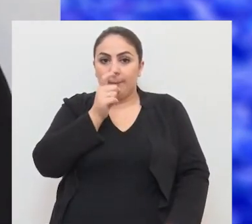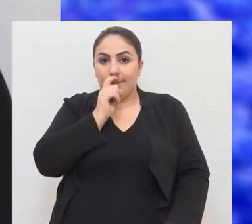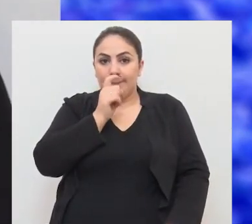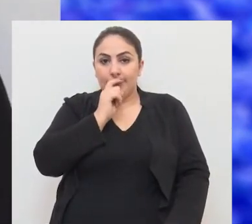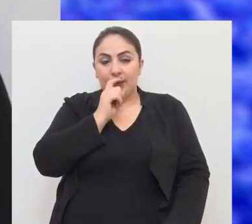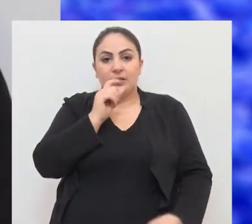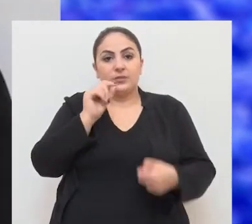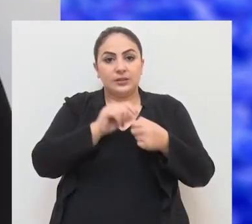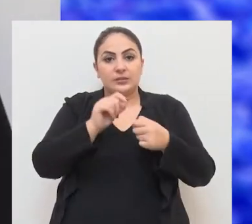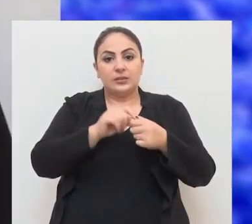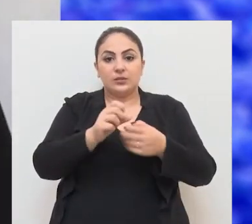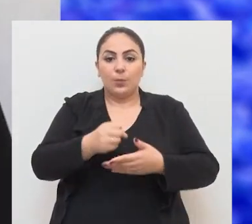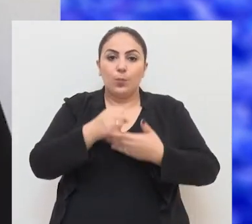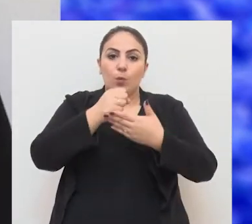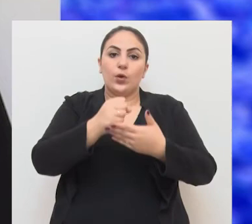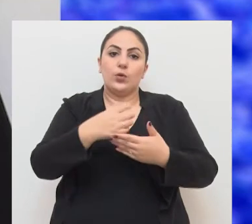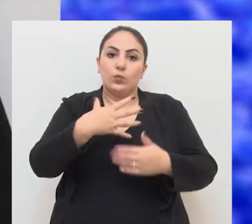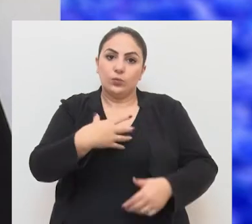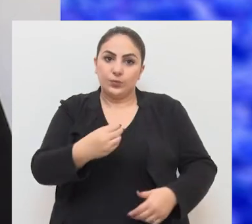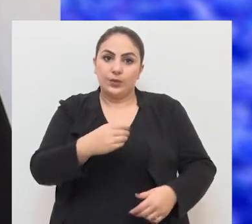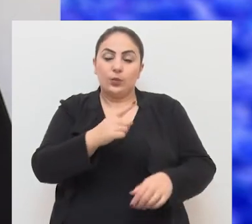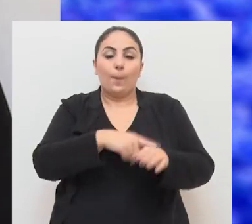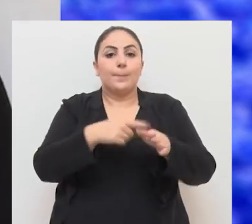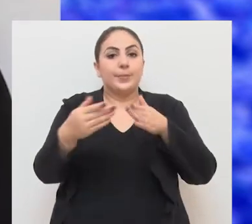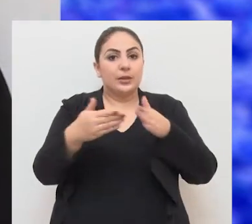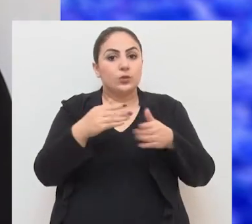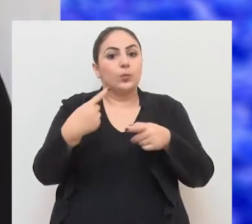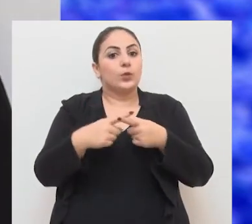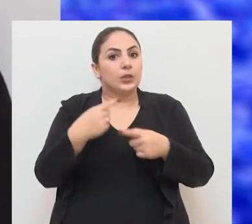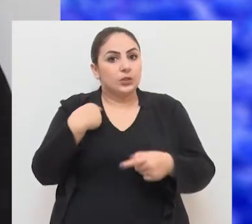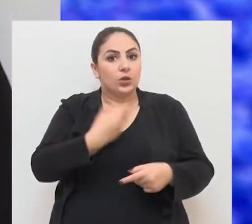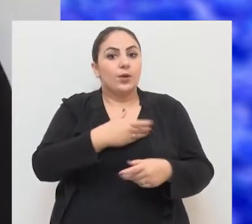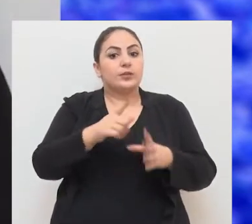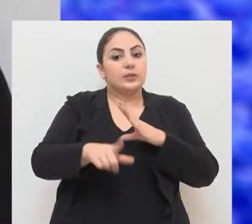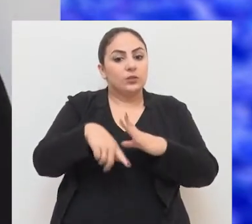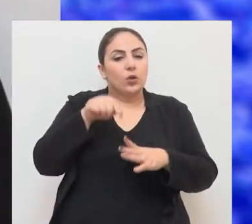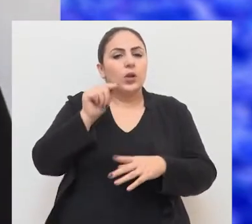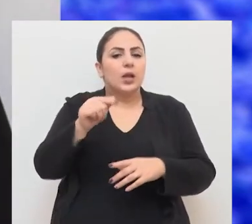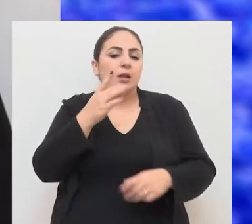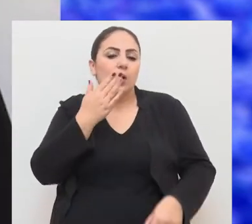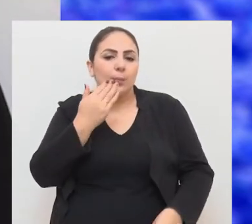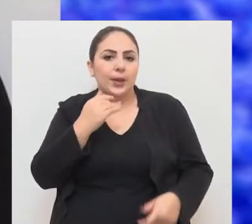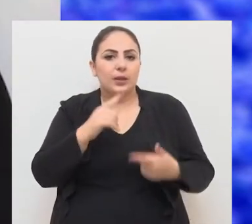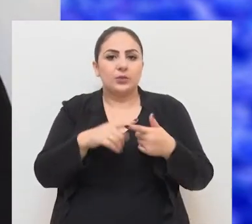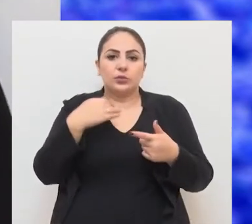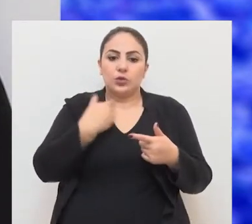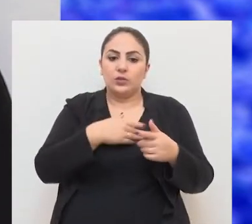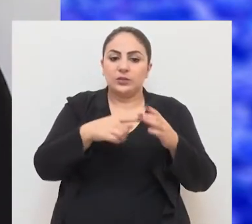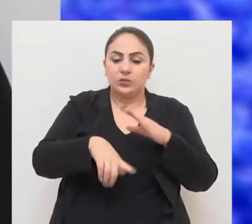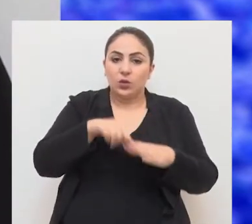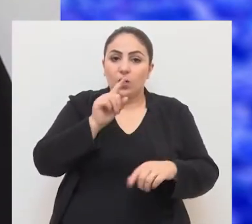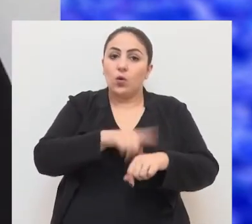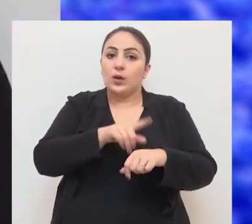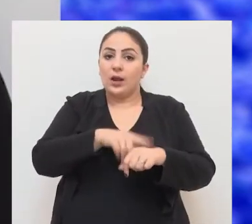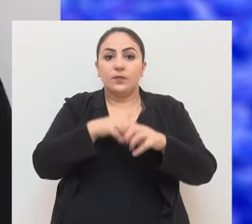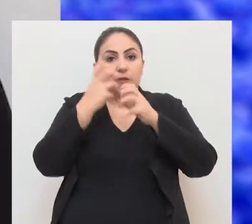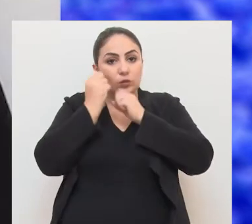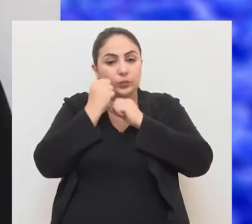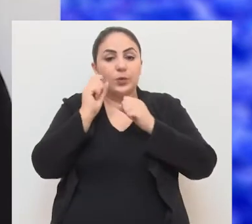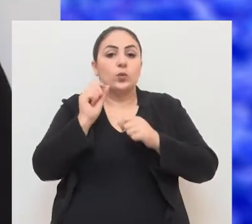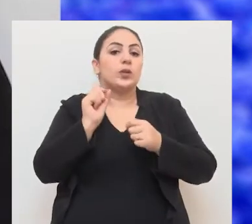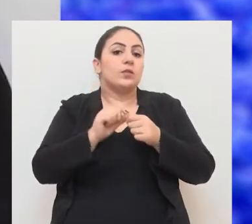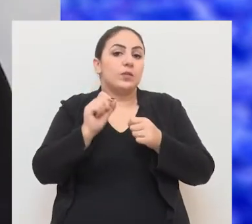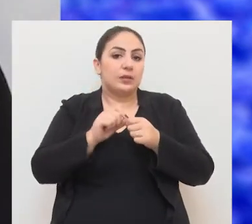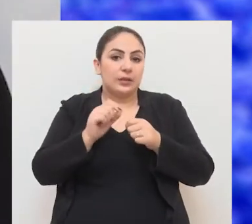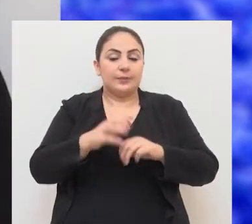essa estaca nos nossos filhos por um tempo, porque é a gente que vai escolher o que eles vão comer, a gente que vai escolher o horário que eles vão dormir, o